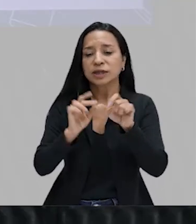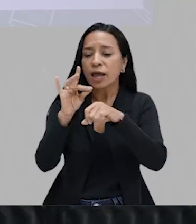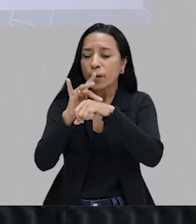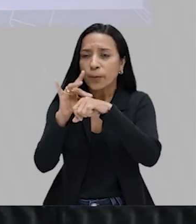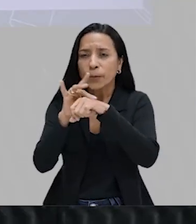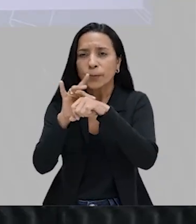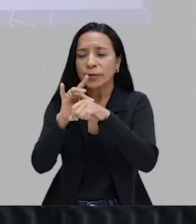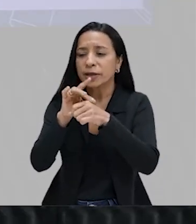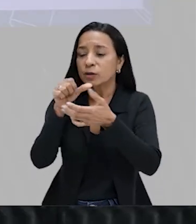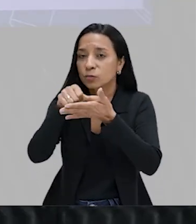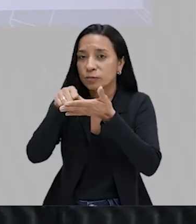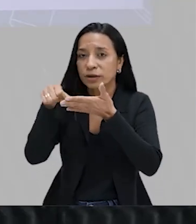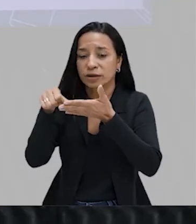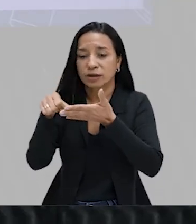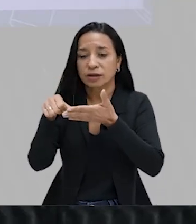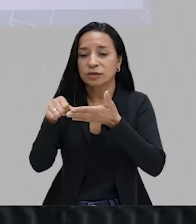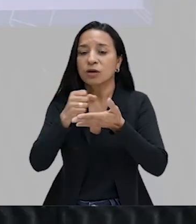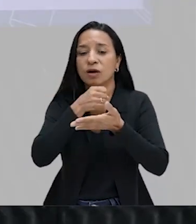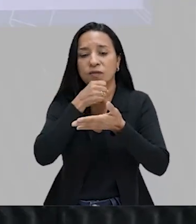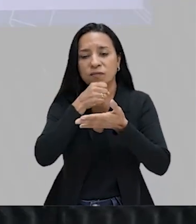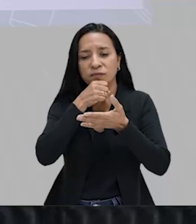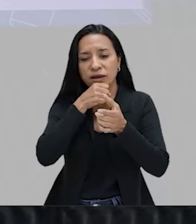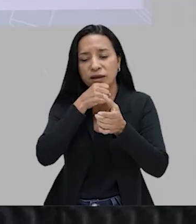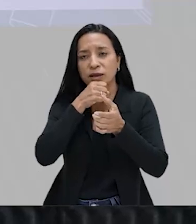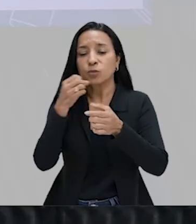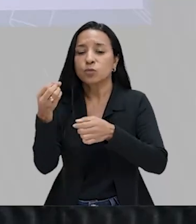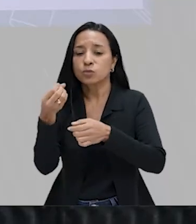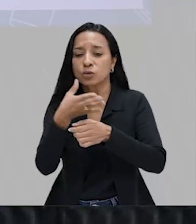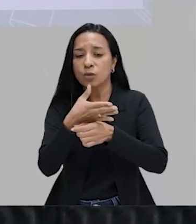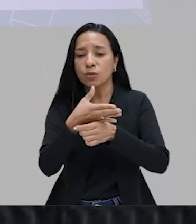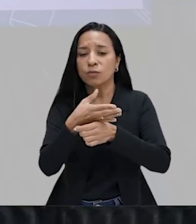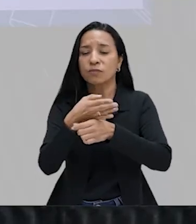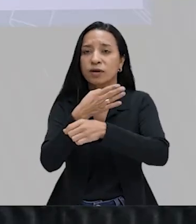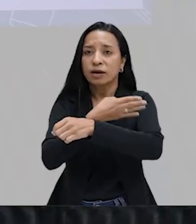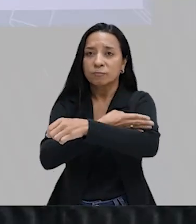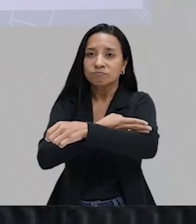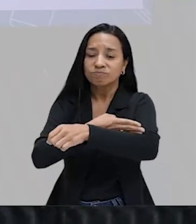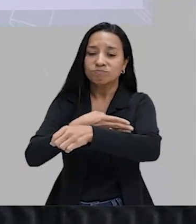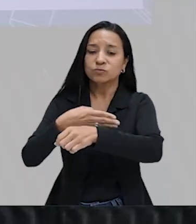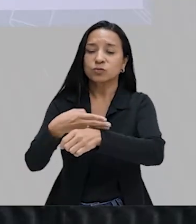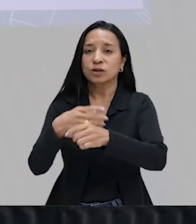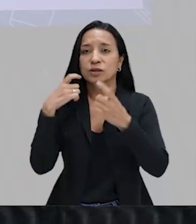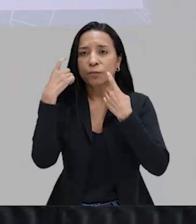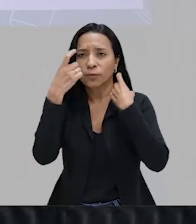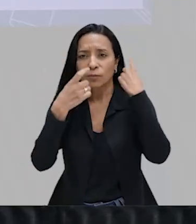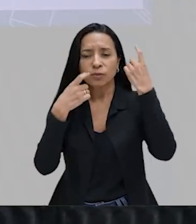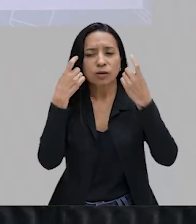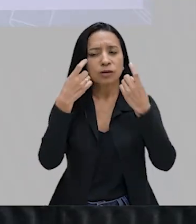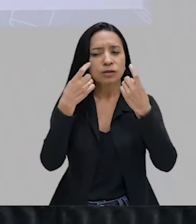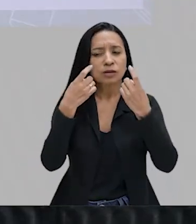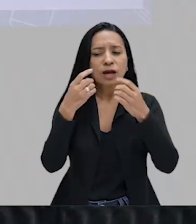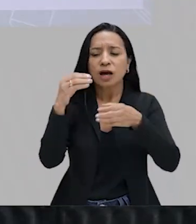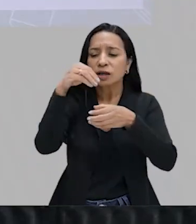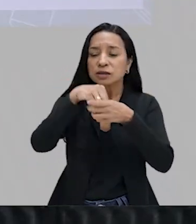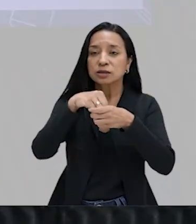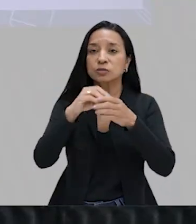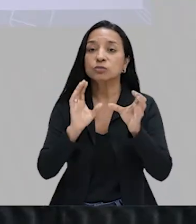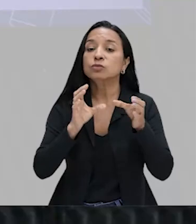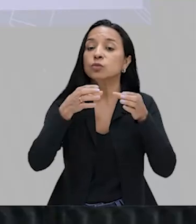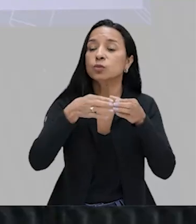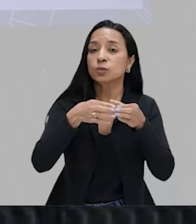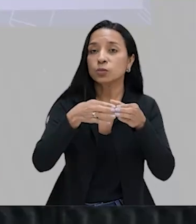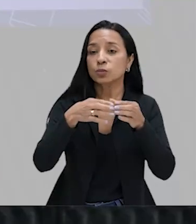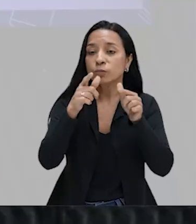palavra velho, a palavra nova, a palavra educada, preocupado, estão dentro de qual classe gramatical? Estão dentro